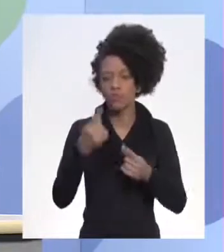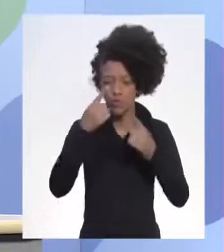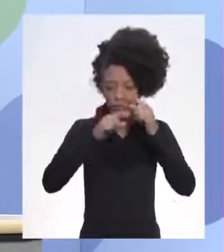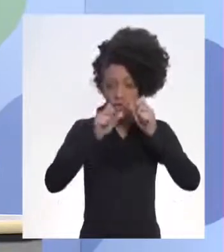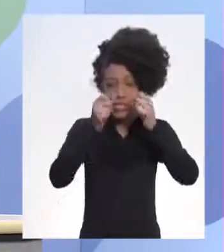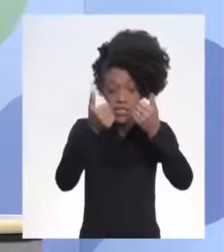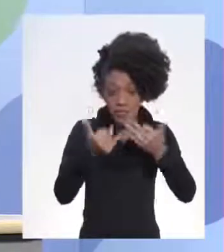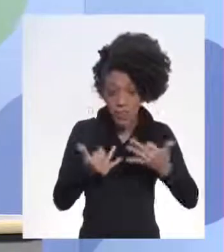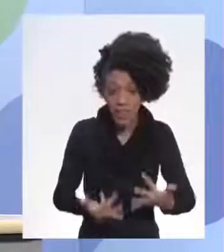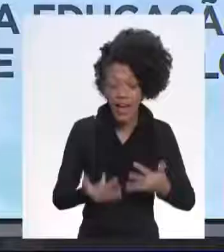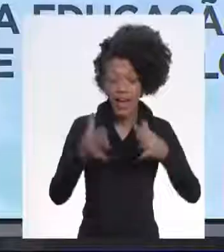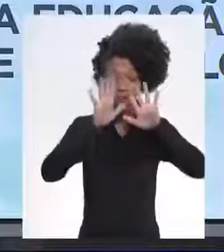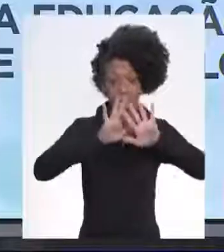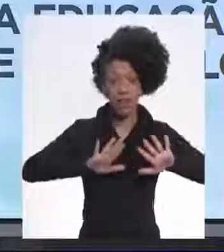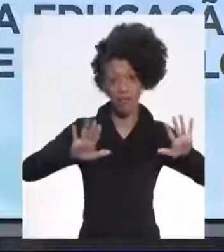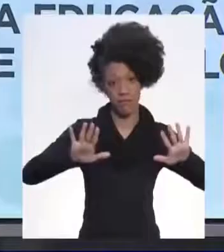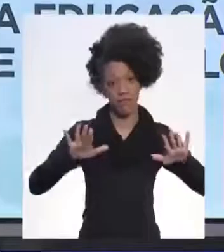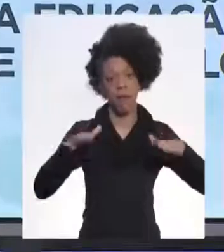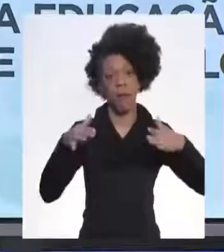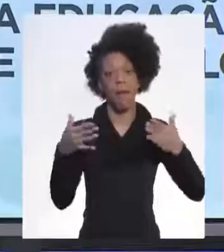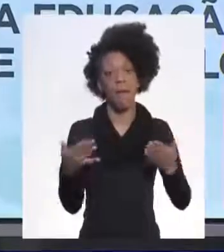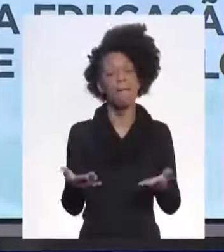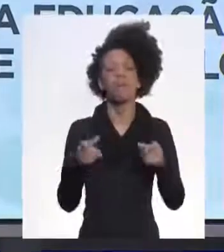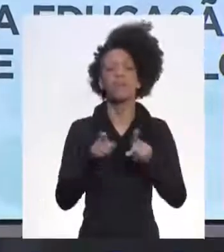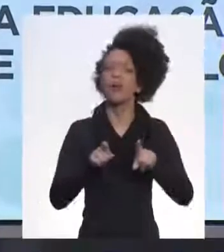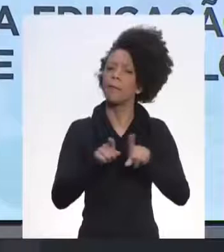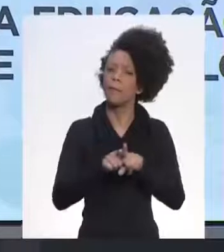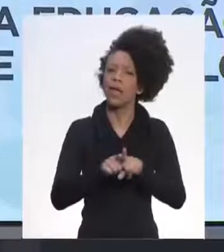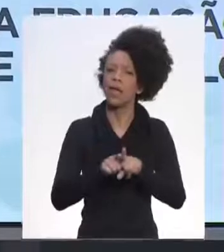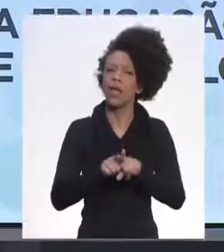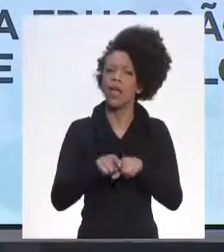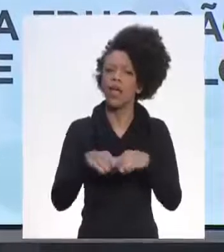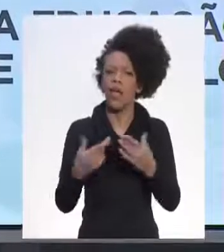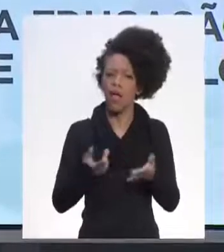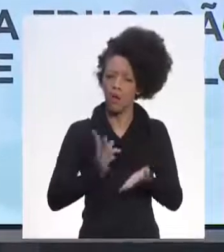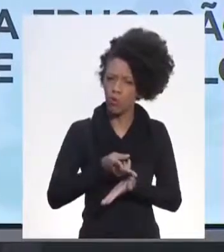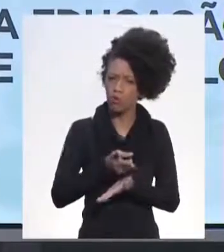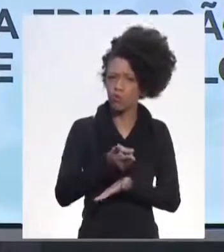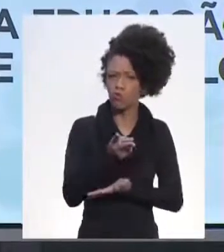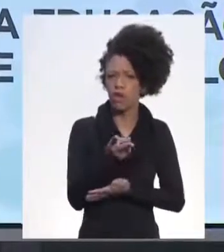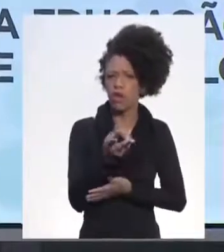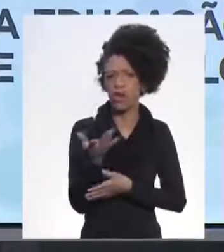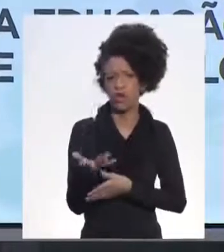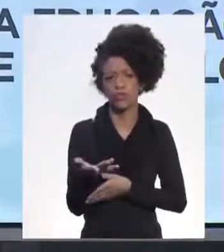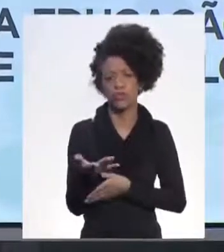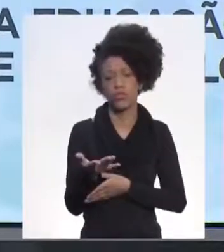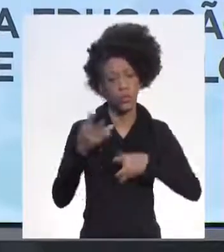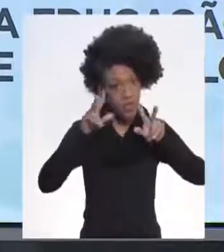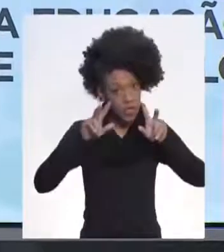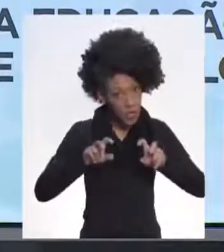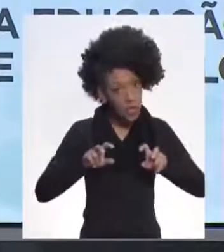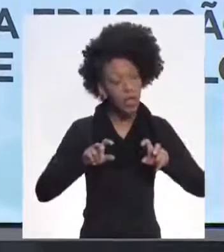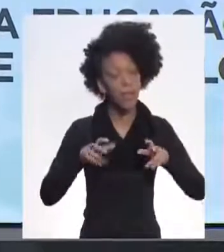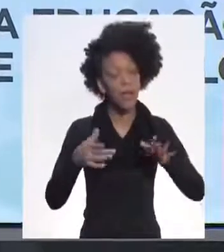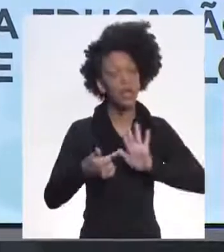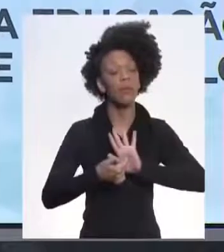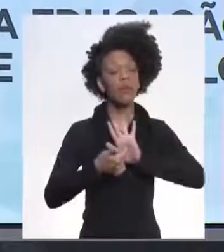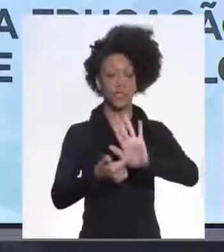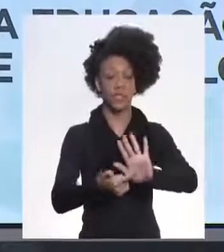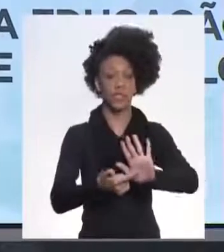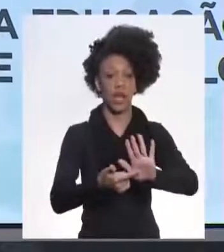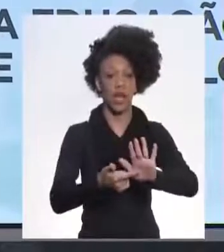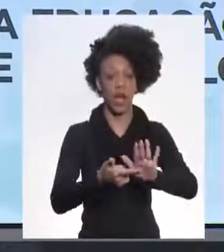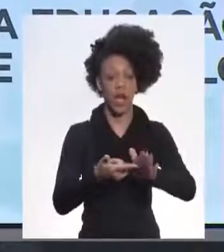contato, não é, Jonas? Sim, além disso, né, continuar essa questão da proporcionalidade e mostrar a questão